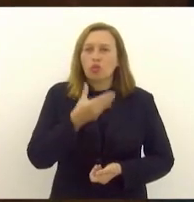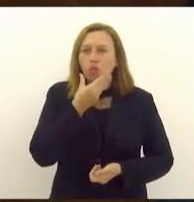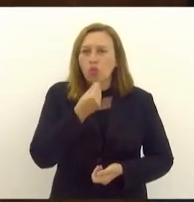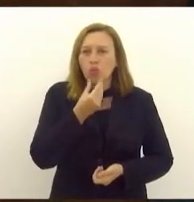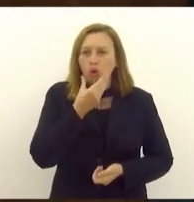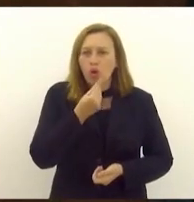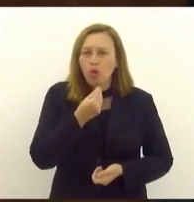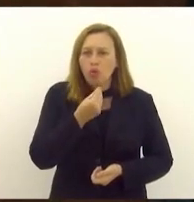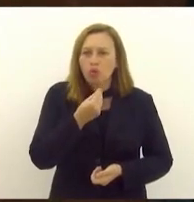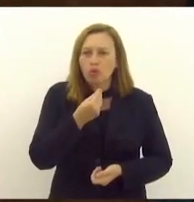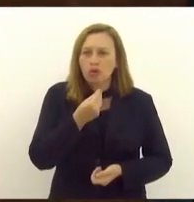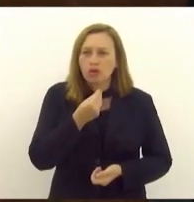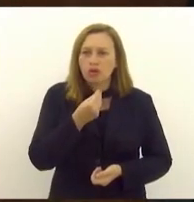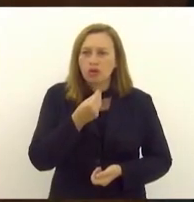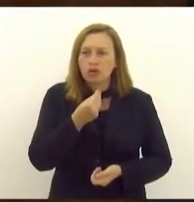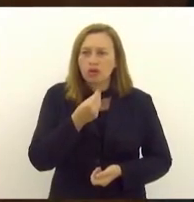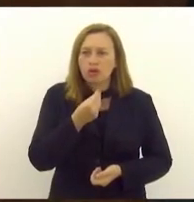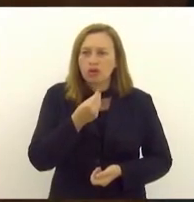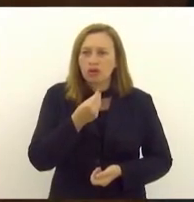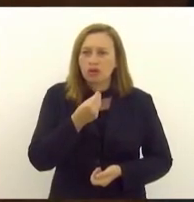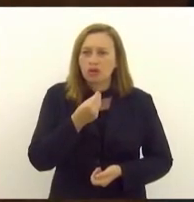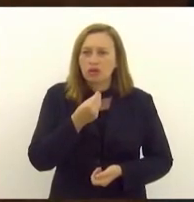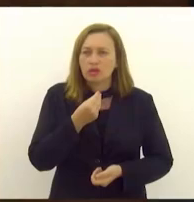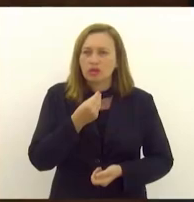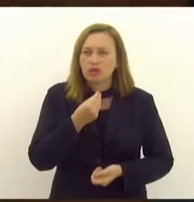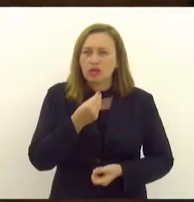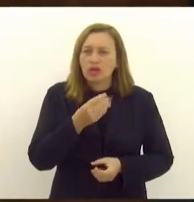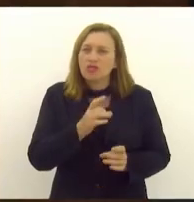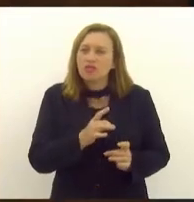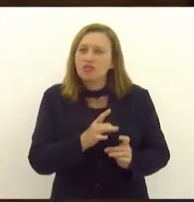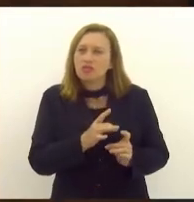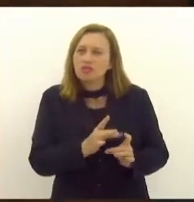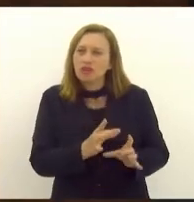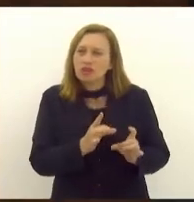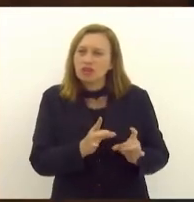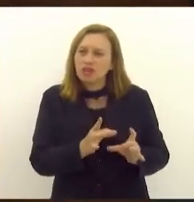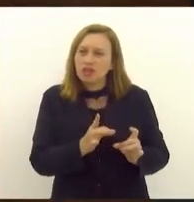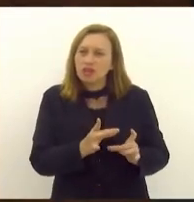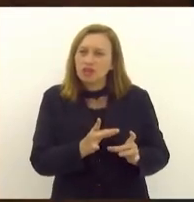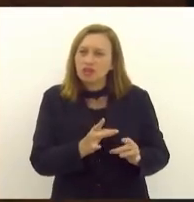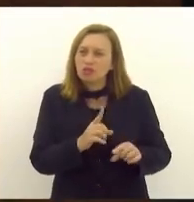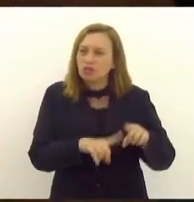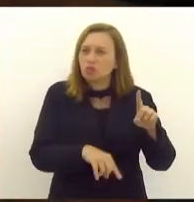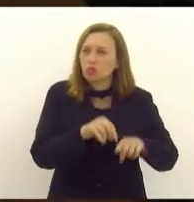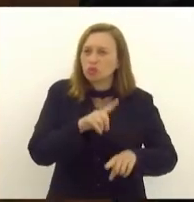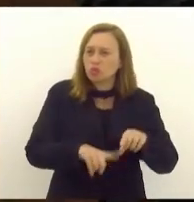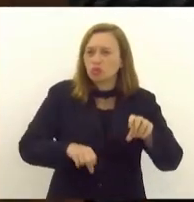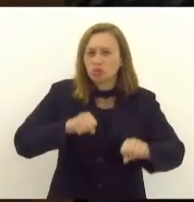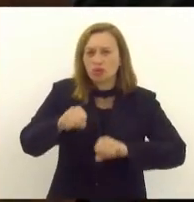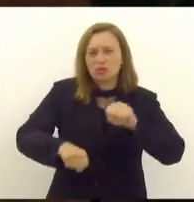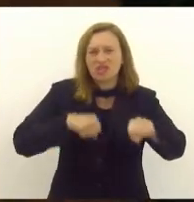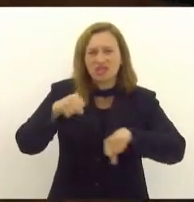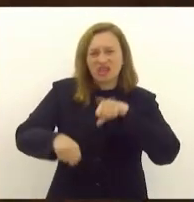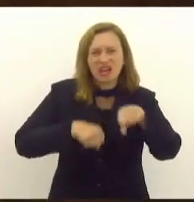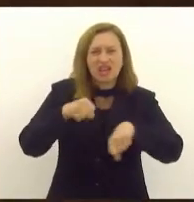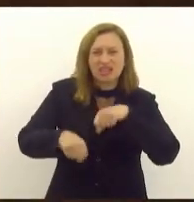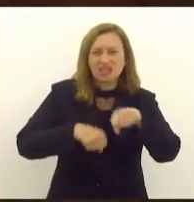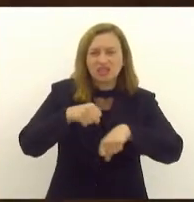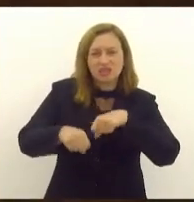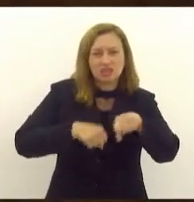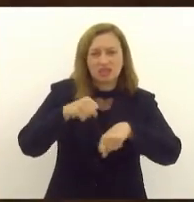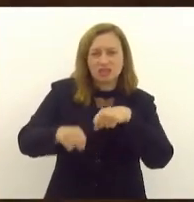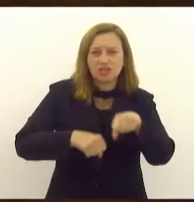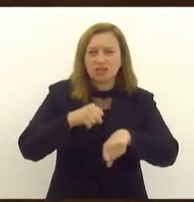ambulante que vinha trazendo a sua mercadoria em uma bicicleta e foi